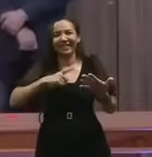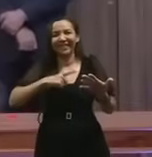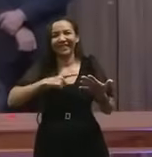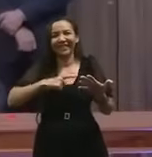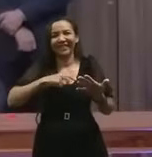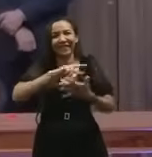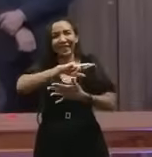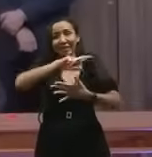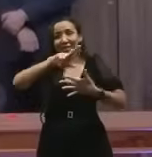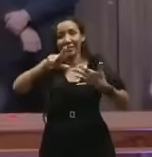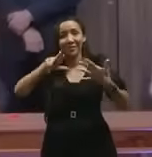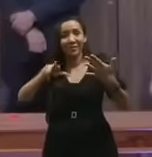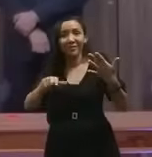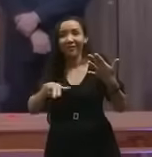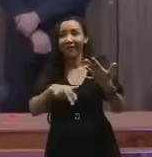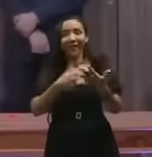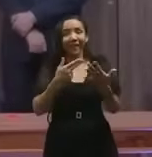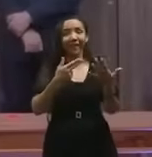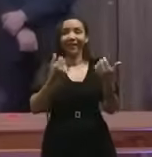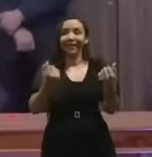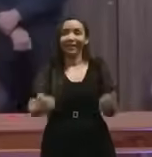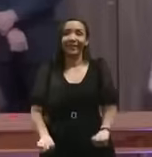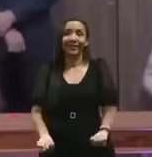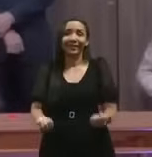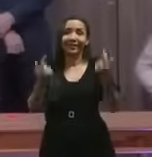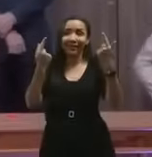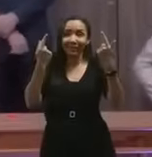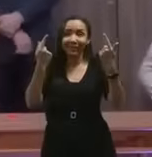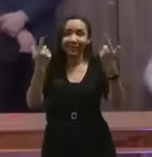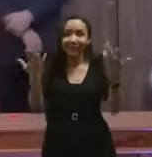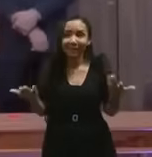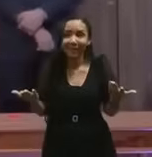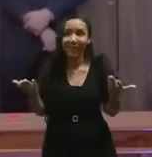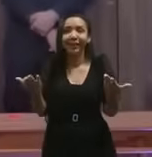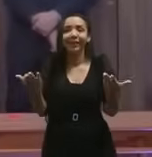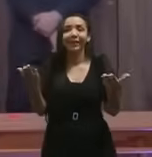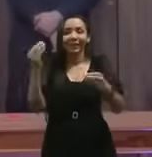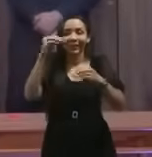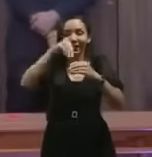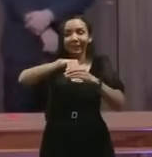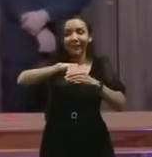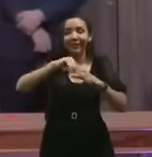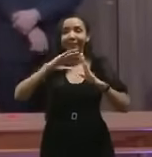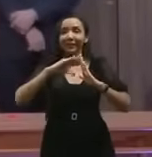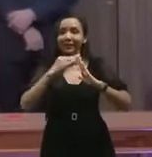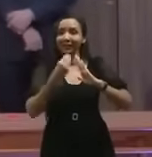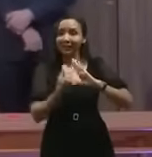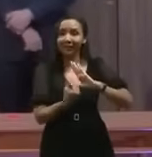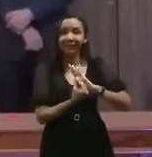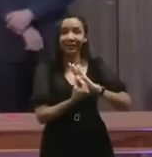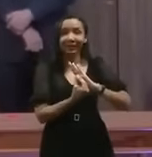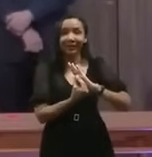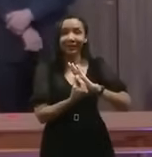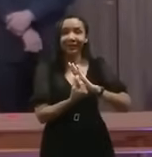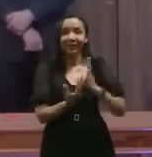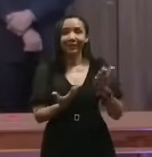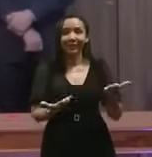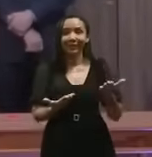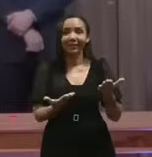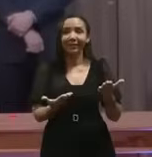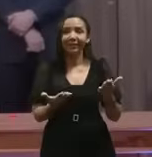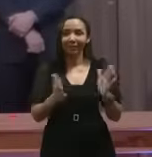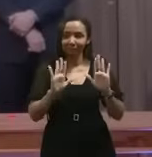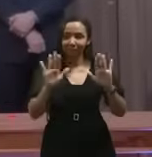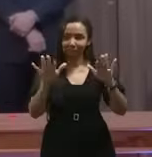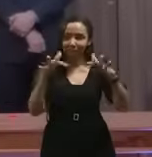preste bem atenção olha aqui olha não tem uma fé verdadeira olha olha para cá se eu ainda preciso Olhe para cá a